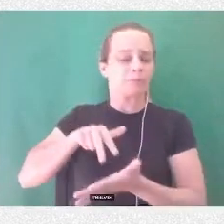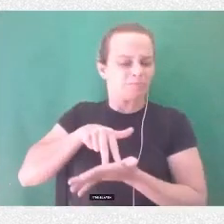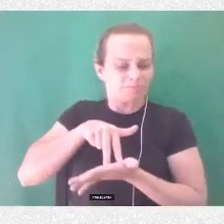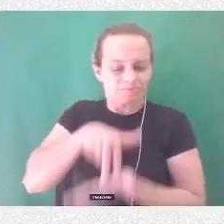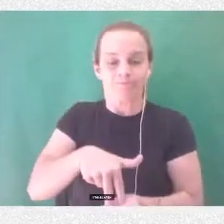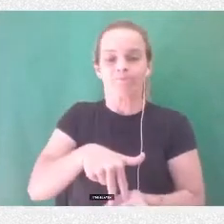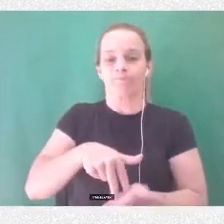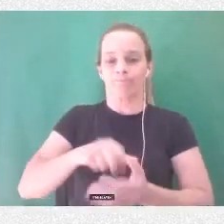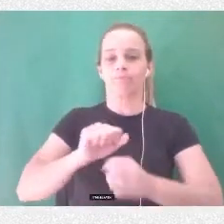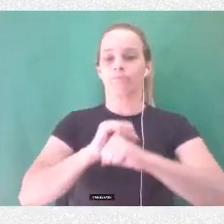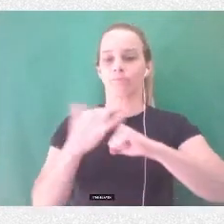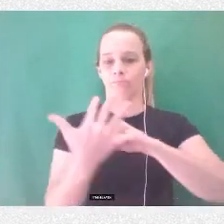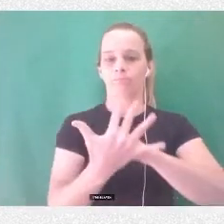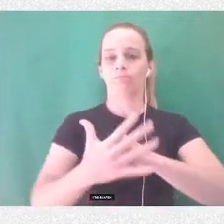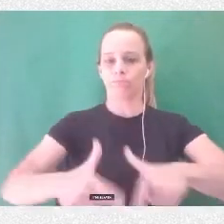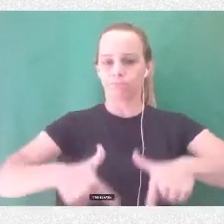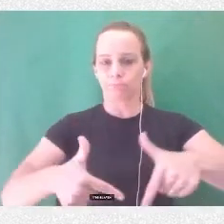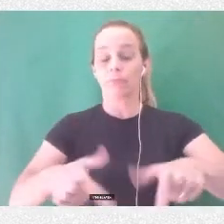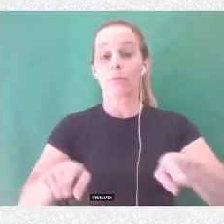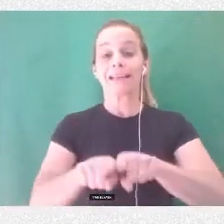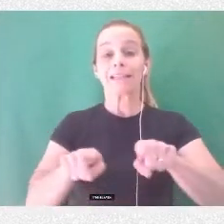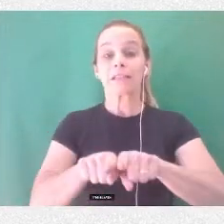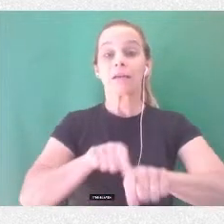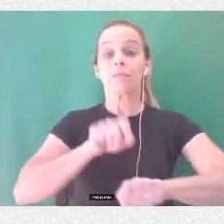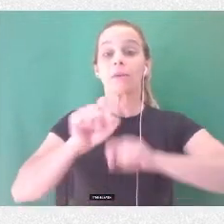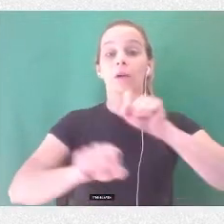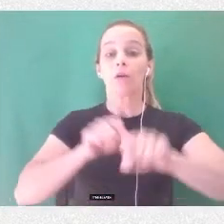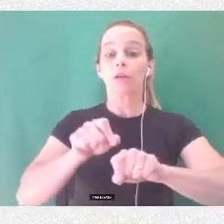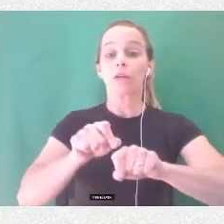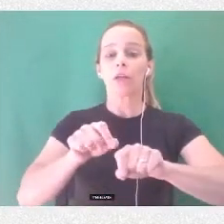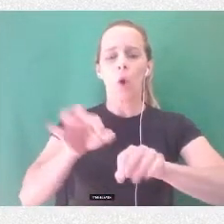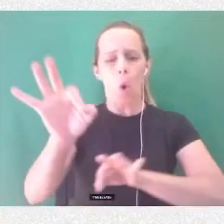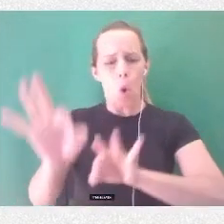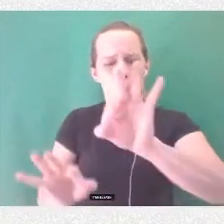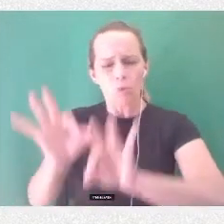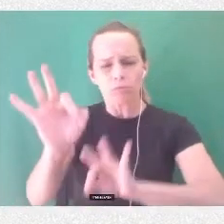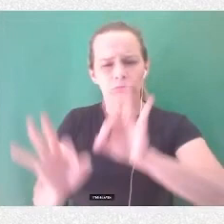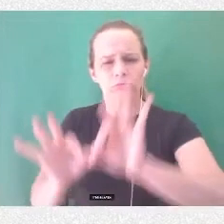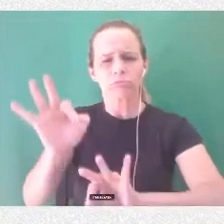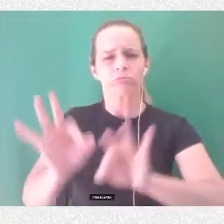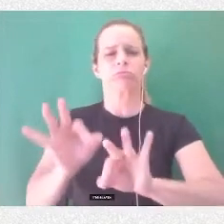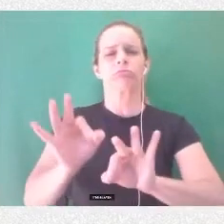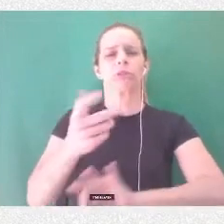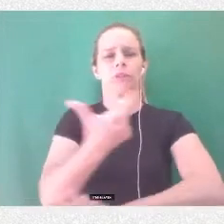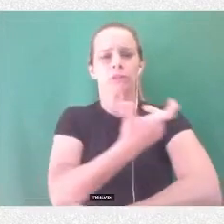mas especialmente na dispensação, aplicação, organização